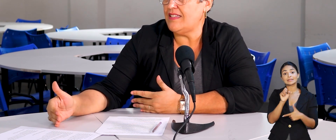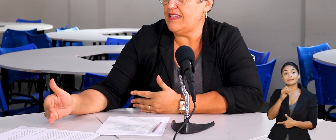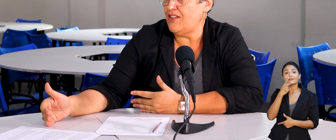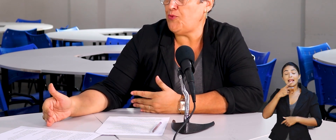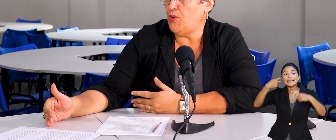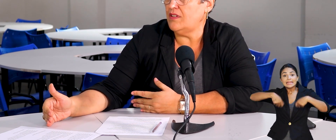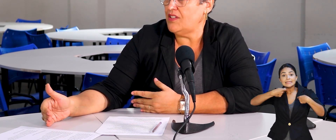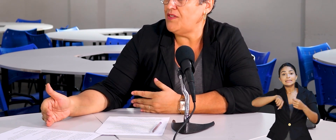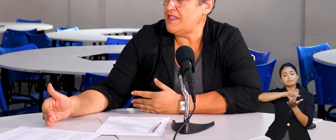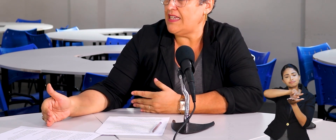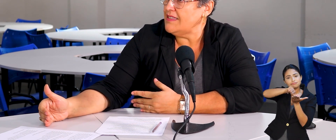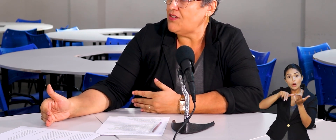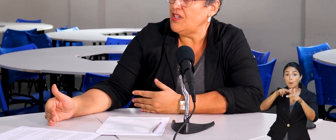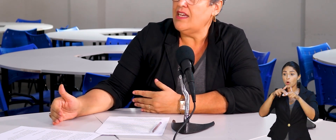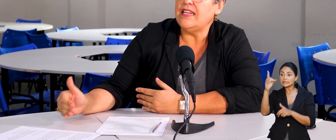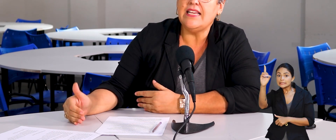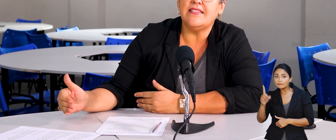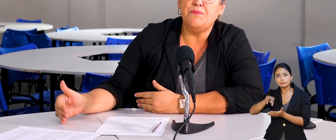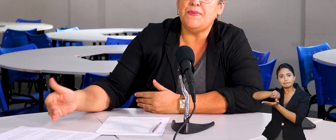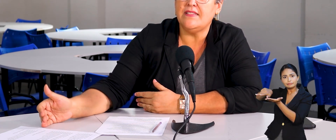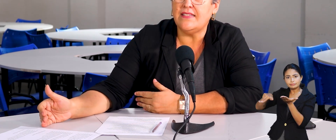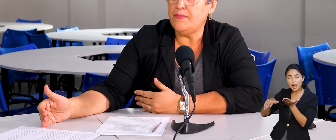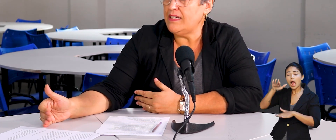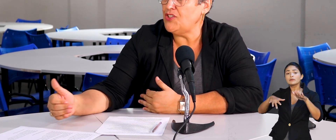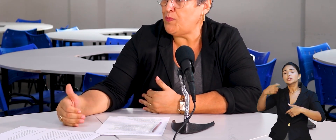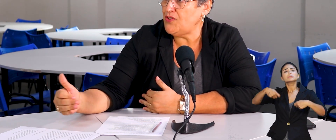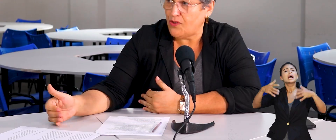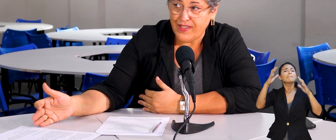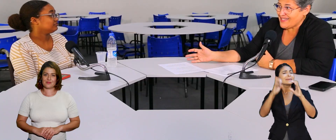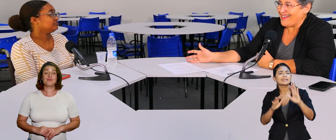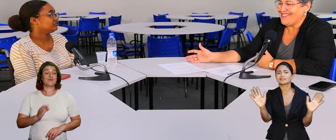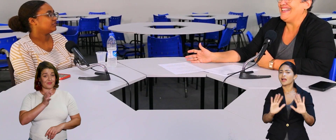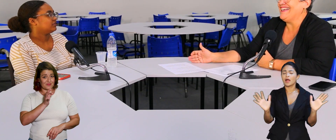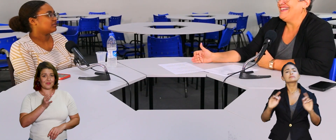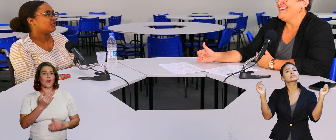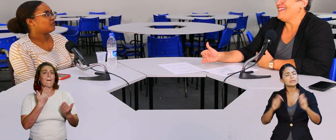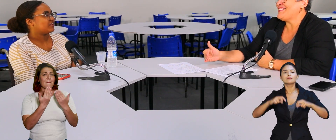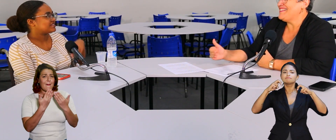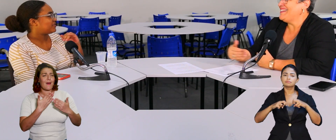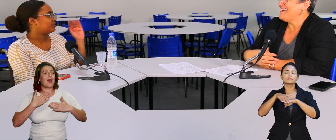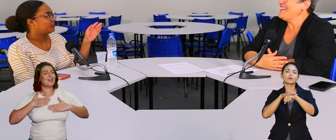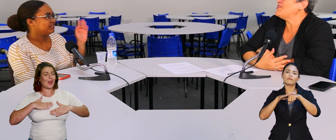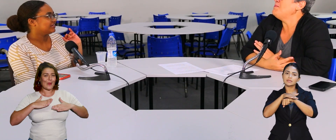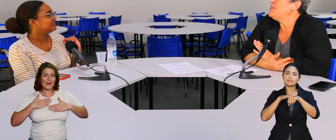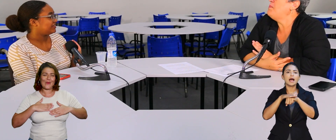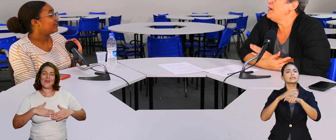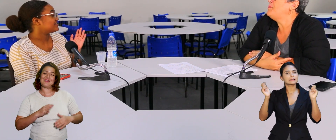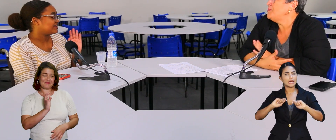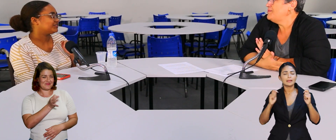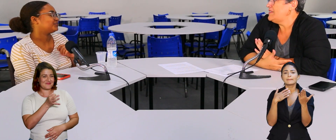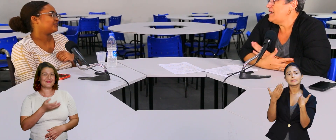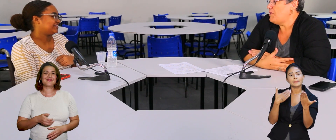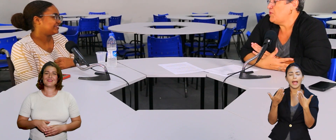das necessidades por conta das deficiências, nem sempre precisa ser briga, a gente pode só conversar. Uhum. Né? Uma conversa bem tranquila. É só bater um